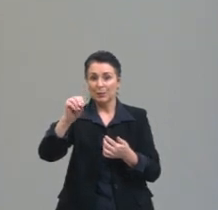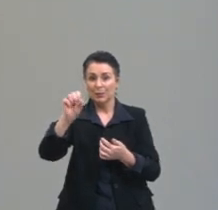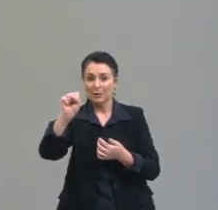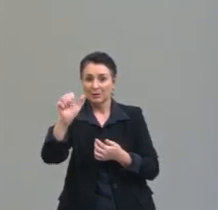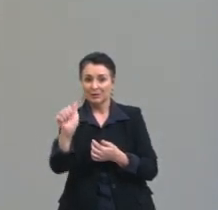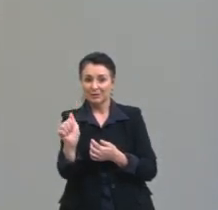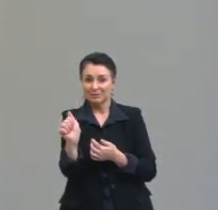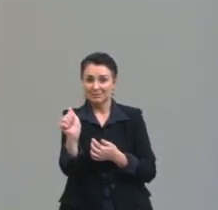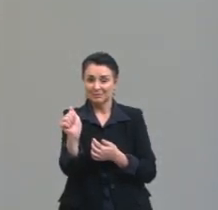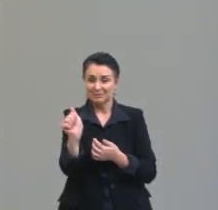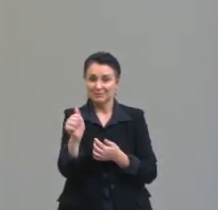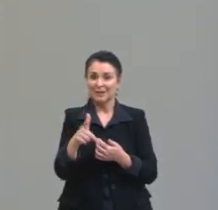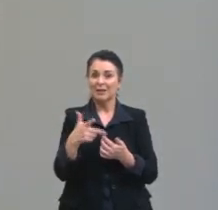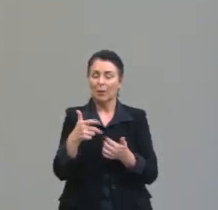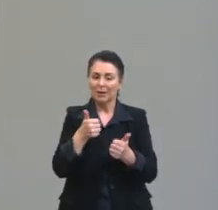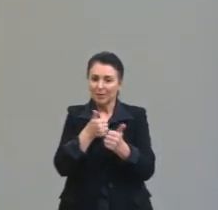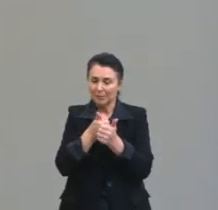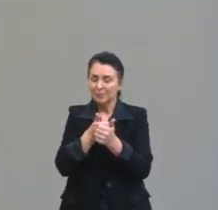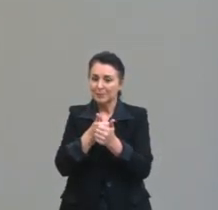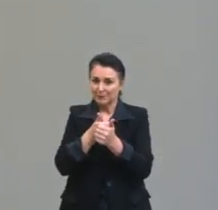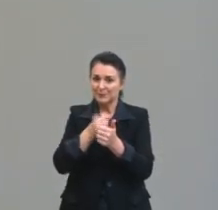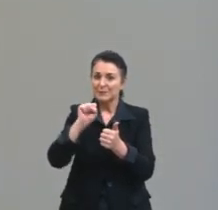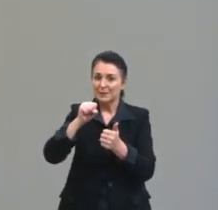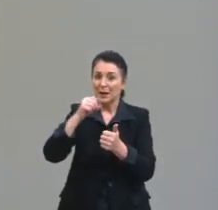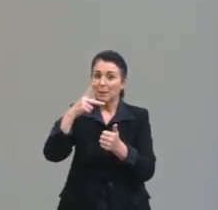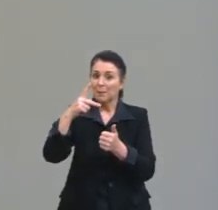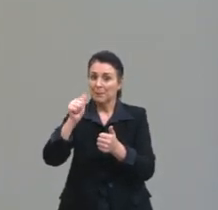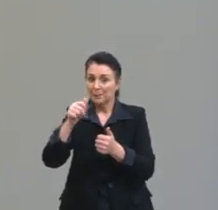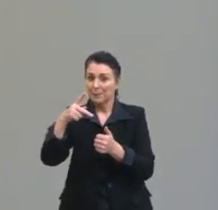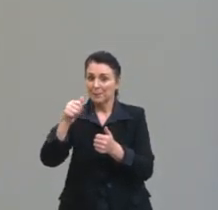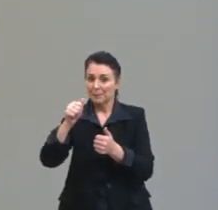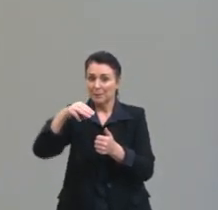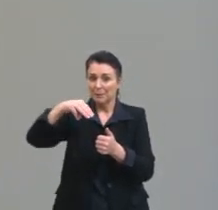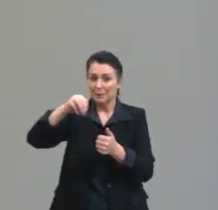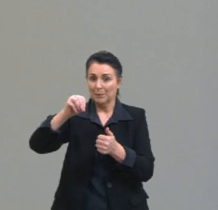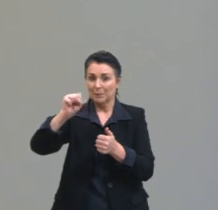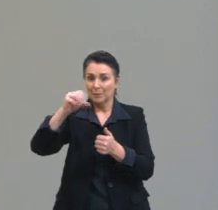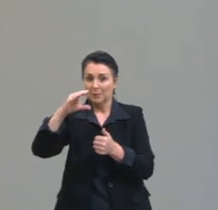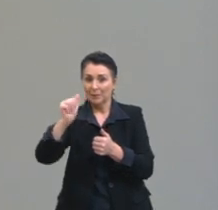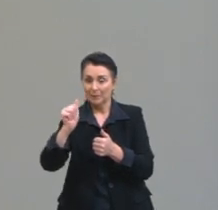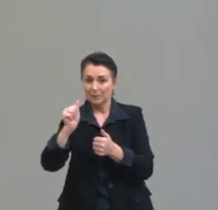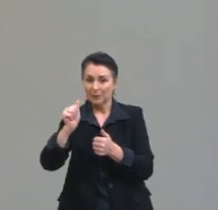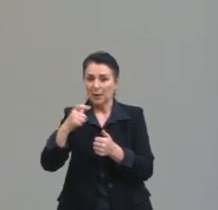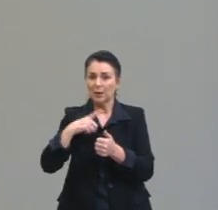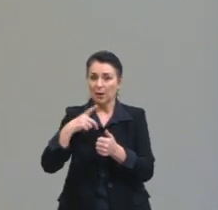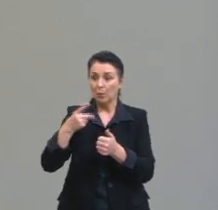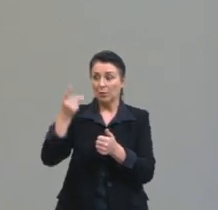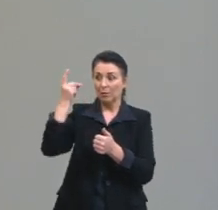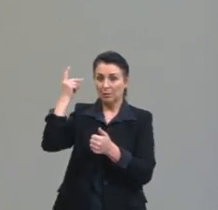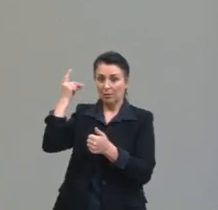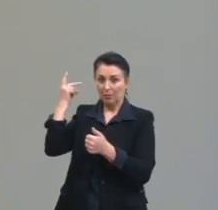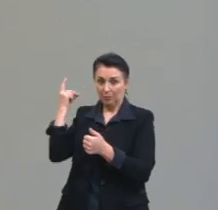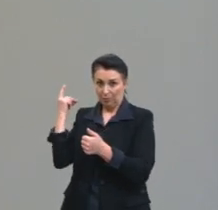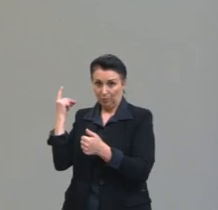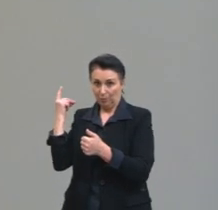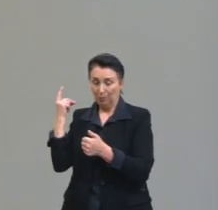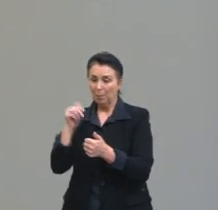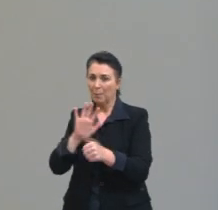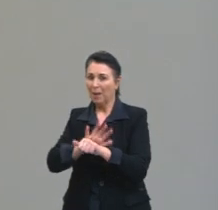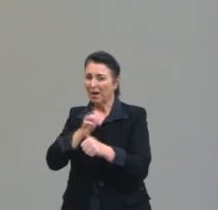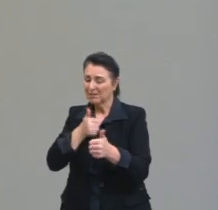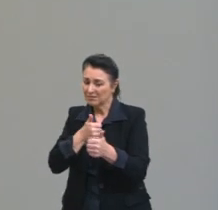Então ela tá bem próxima que dá a prova mosca eles têm um ancestral comum bem recente então eles estão mais